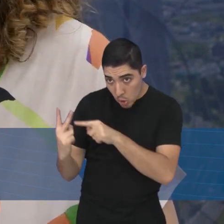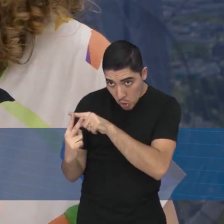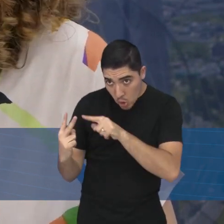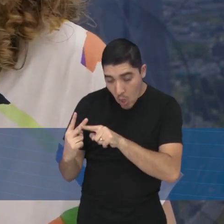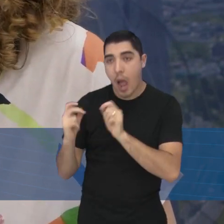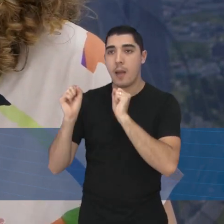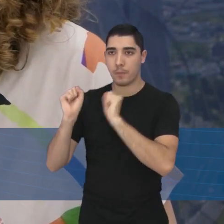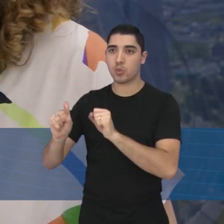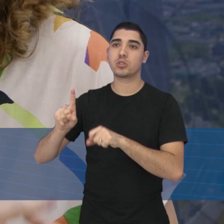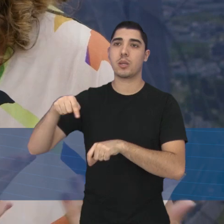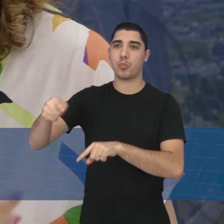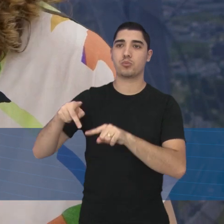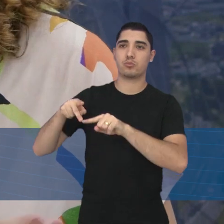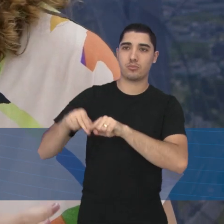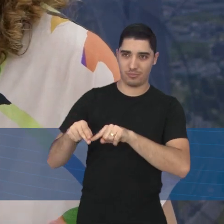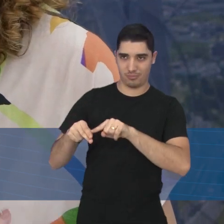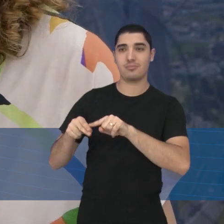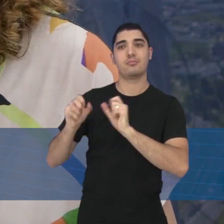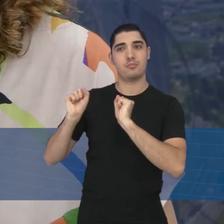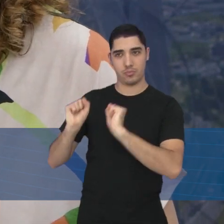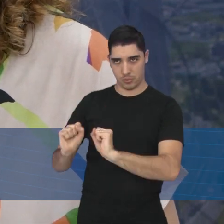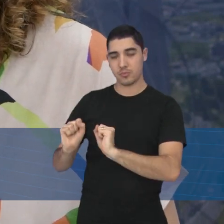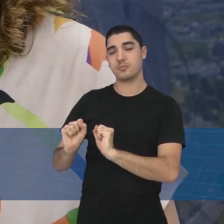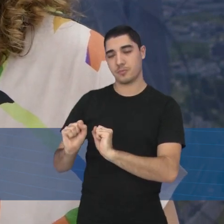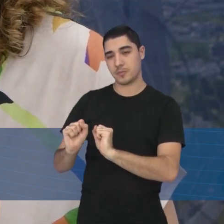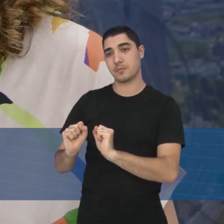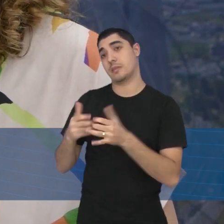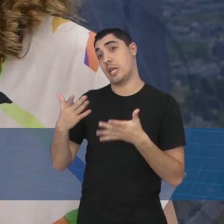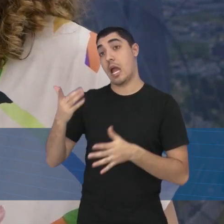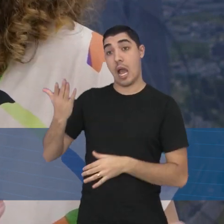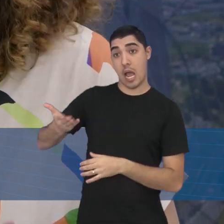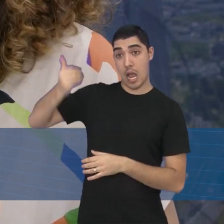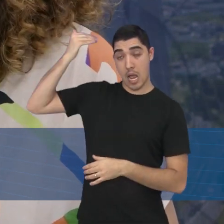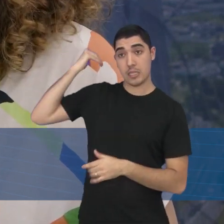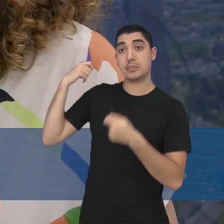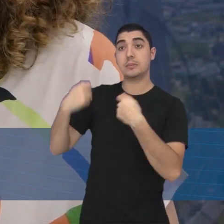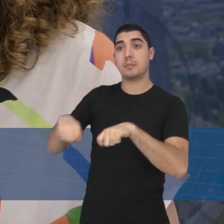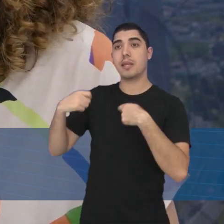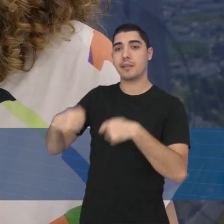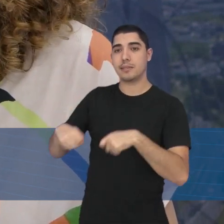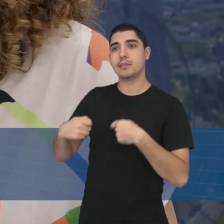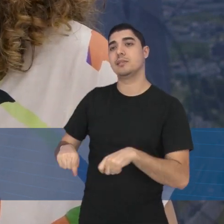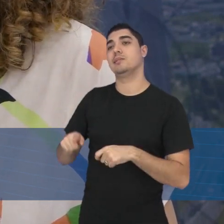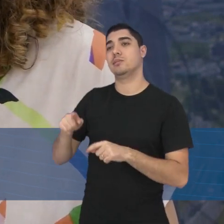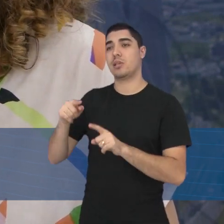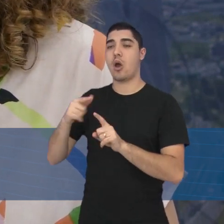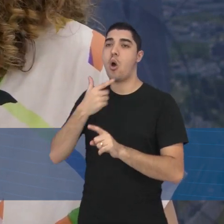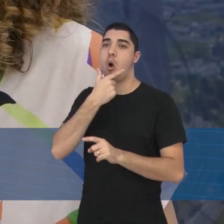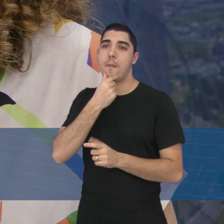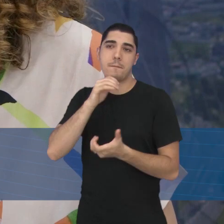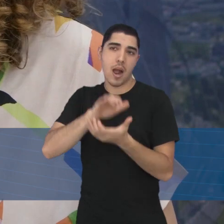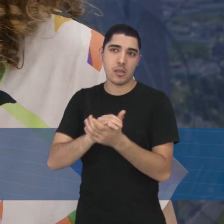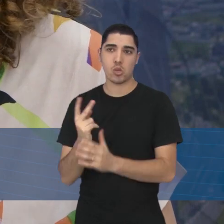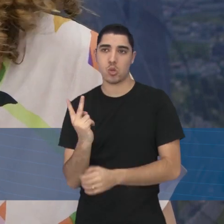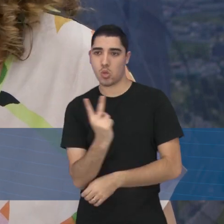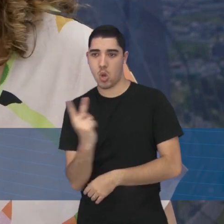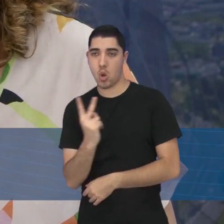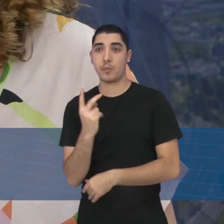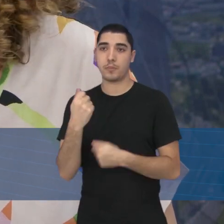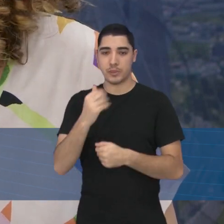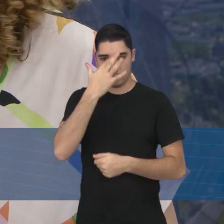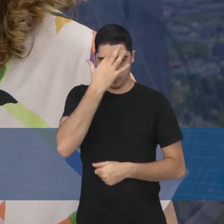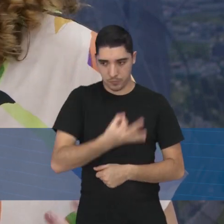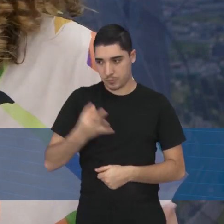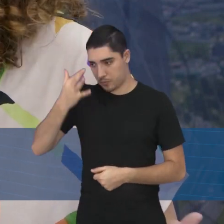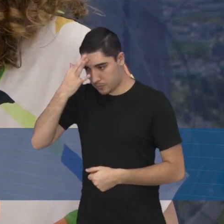filhos pode fazer laqueadura, isso sempre foi assim. E antes precisava de uma autorização expressa do parceiro, ou companheiro,